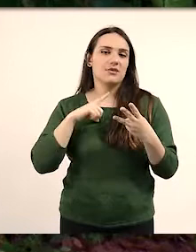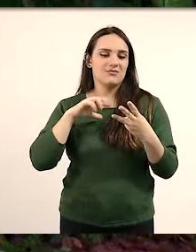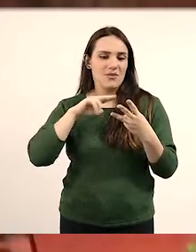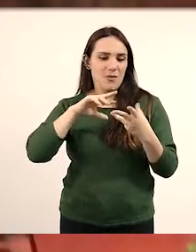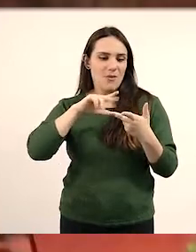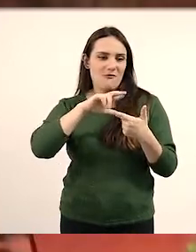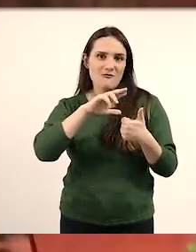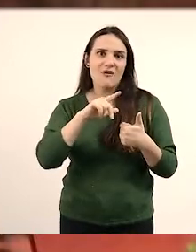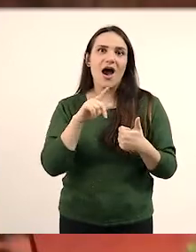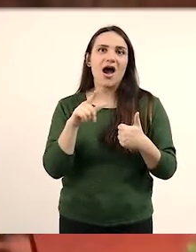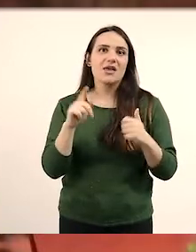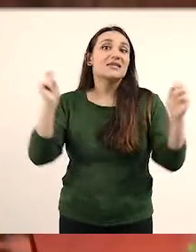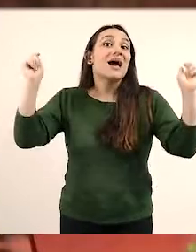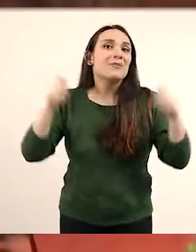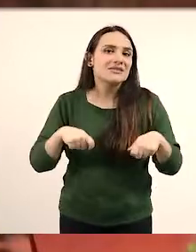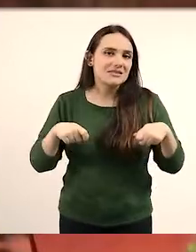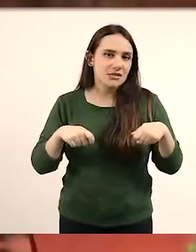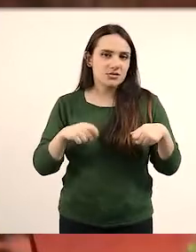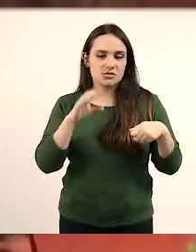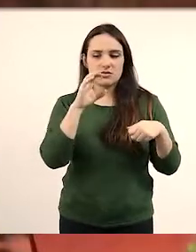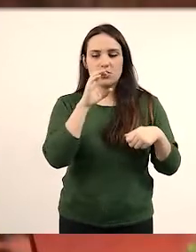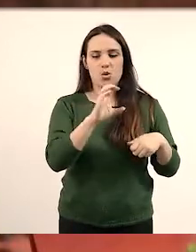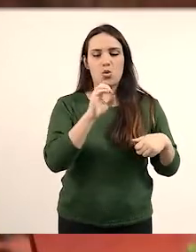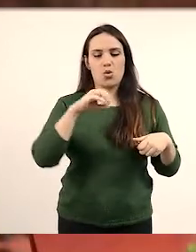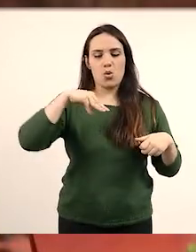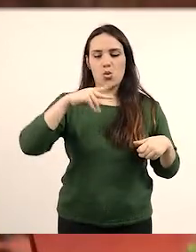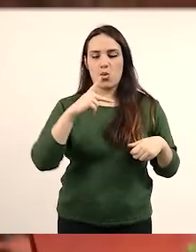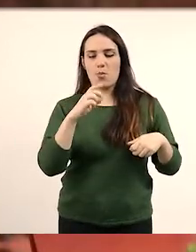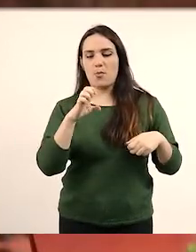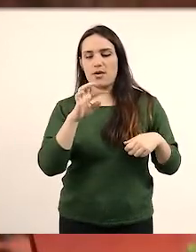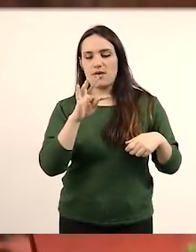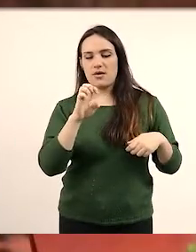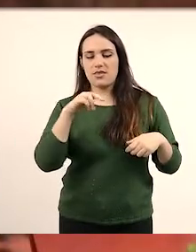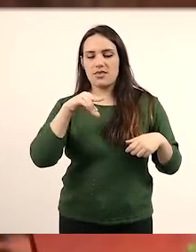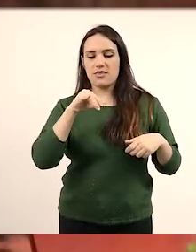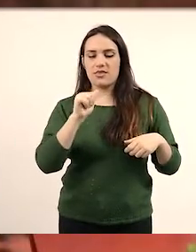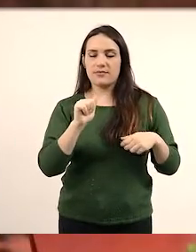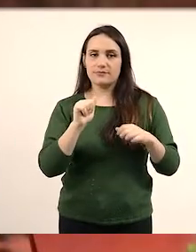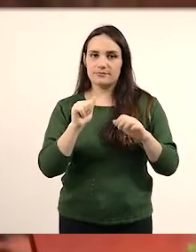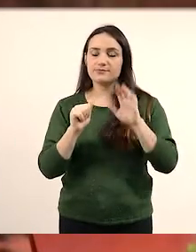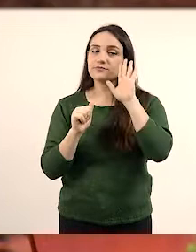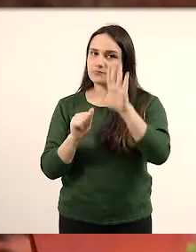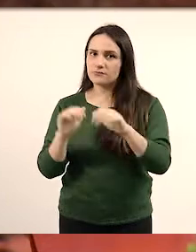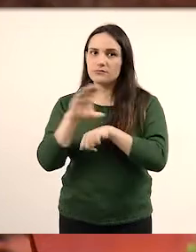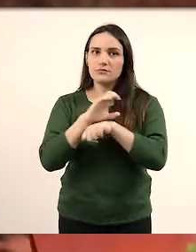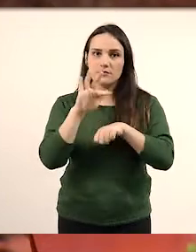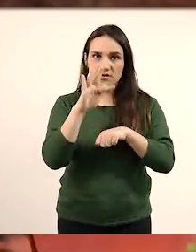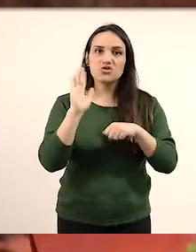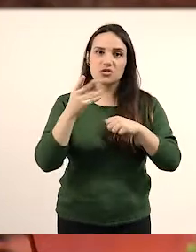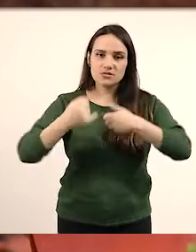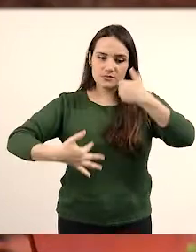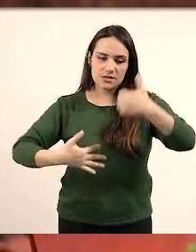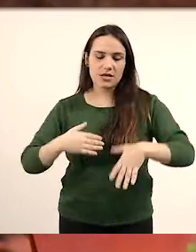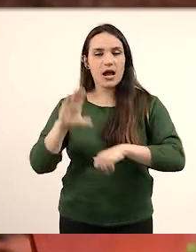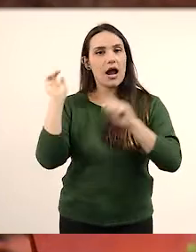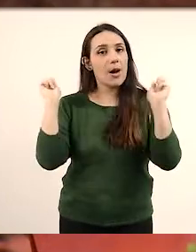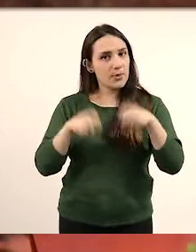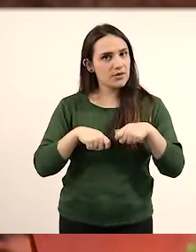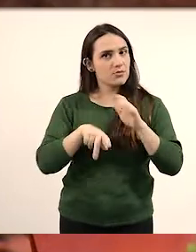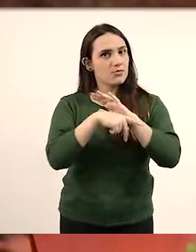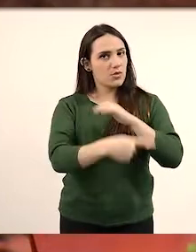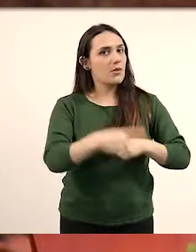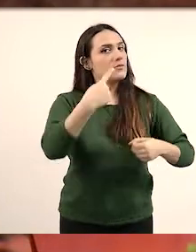delas? É verdade. A Constituição Federal ela já estabelece as competências. As competências